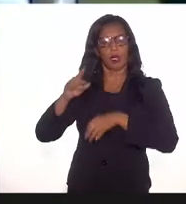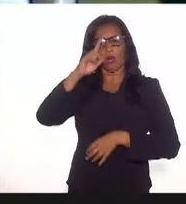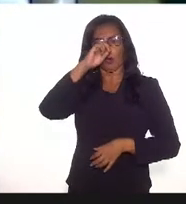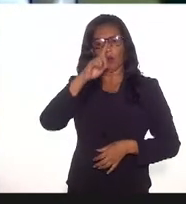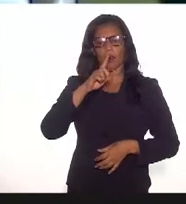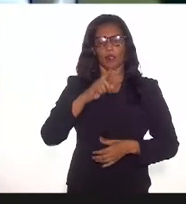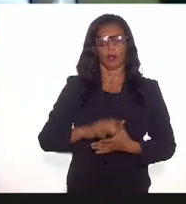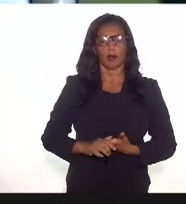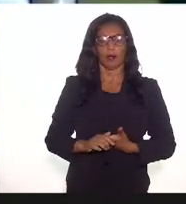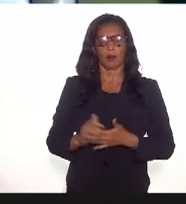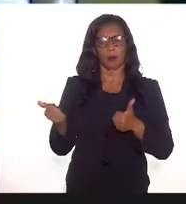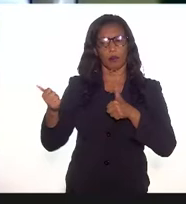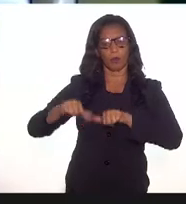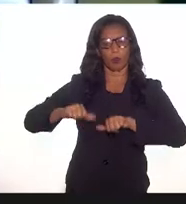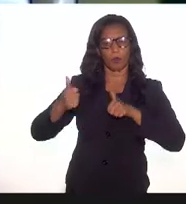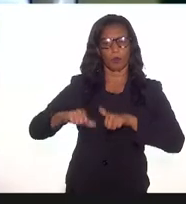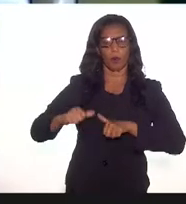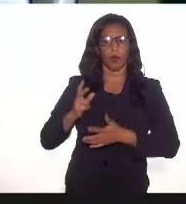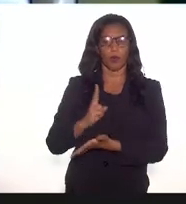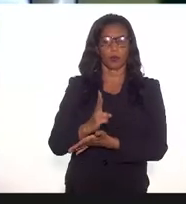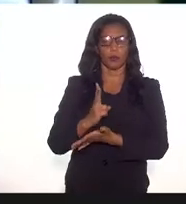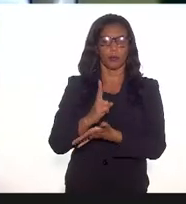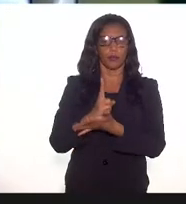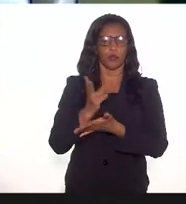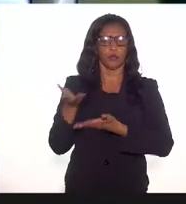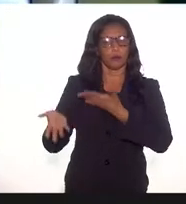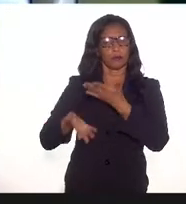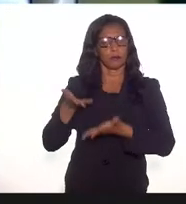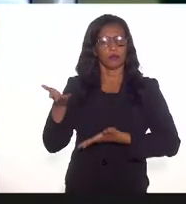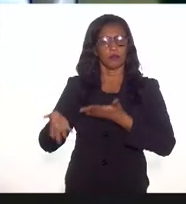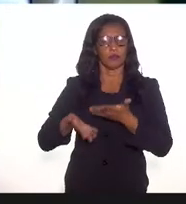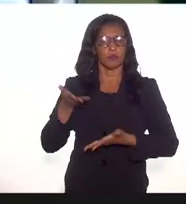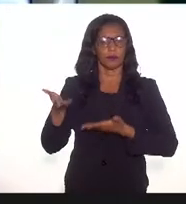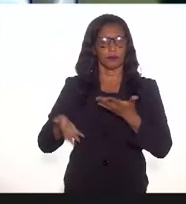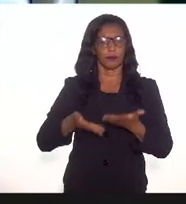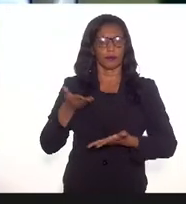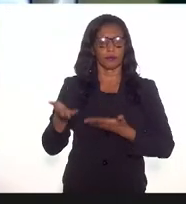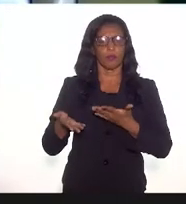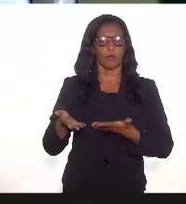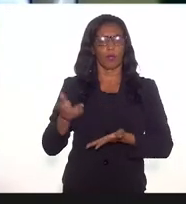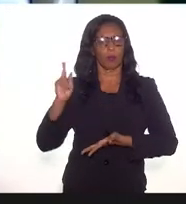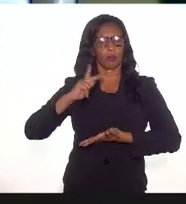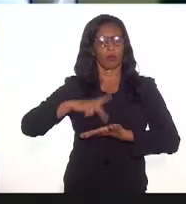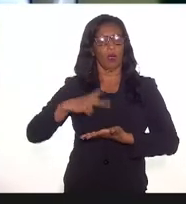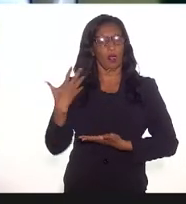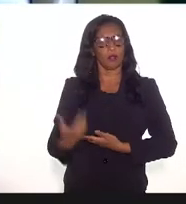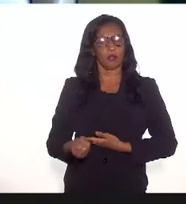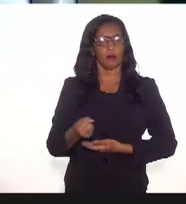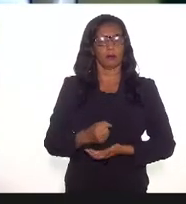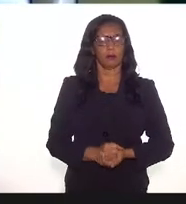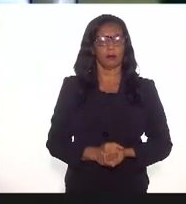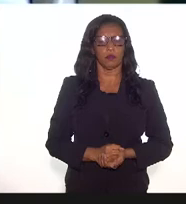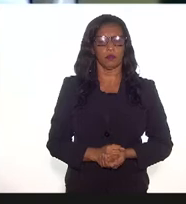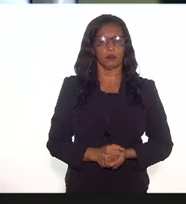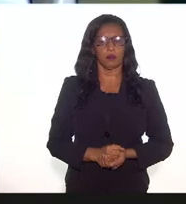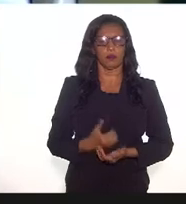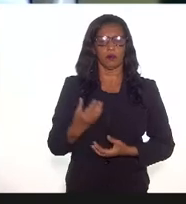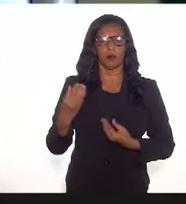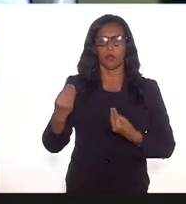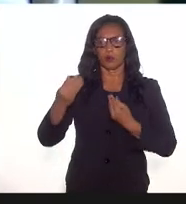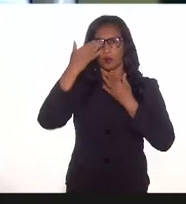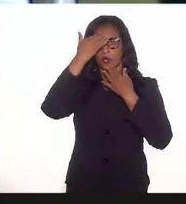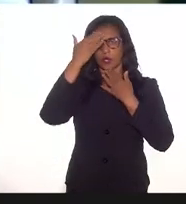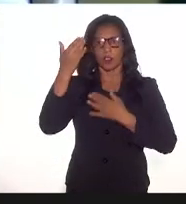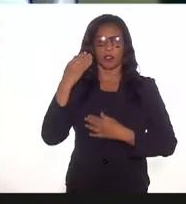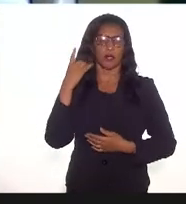paremos a análise, continuamos a tratar esse tratamento como válido. Gostaria de agradecer,